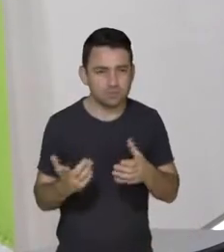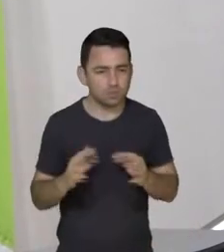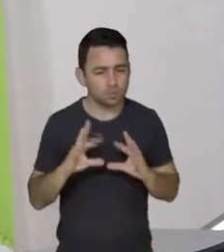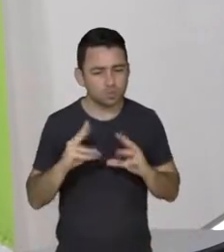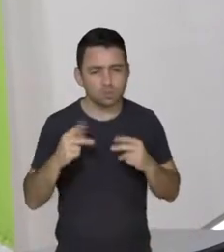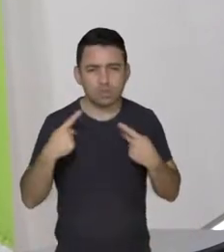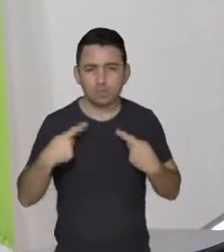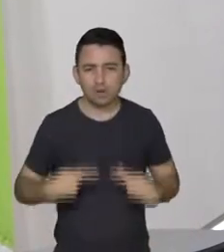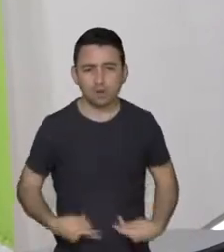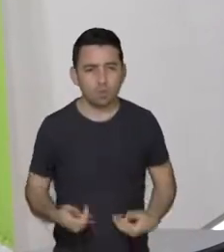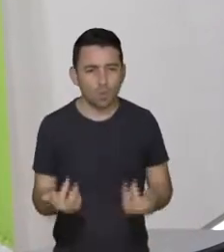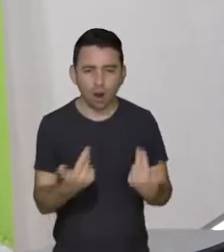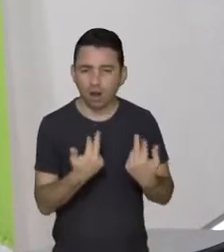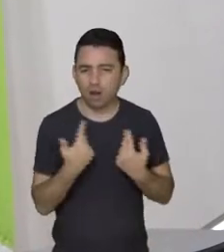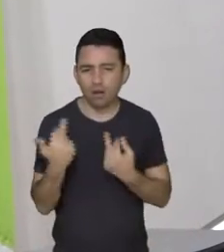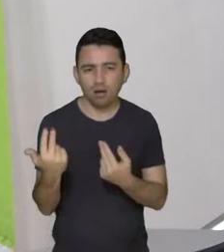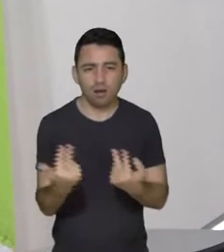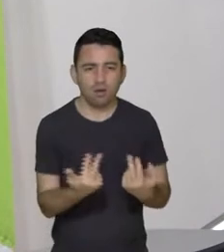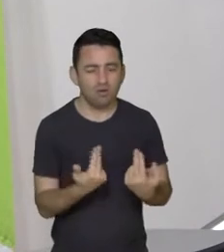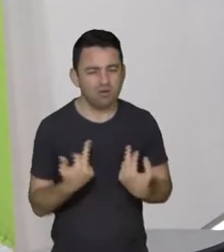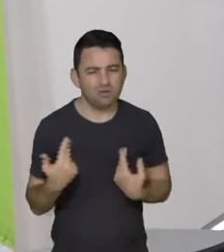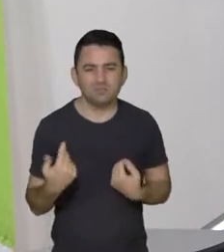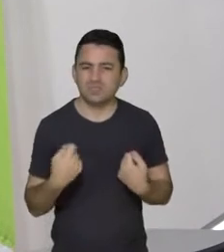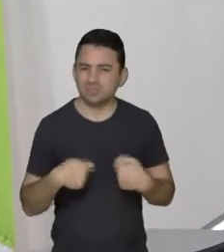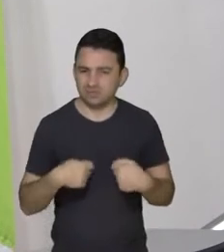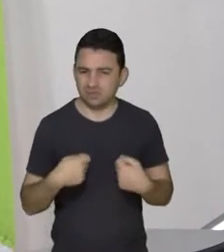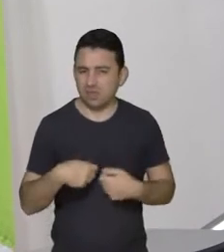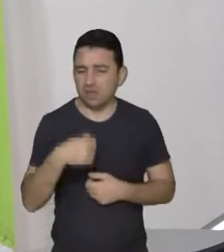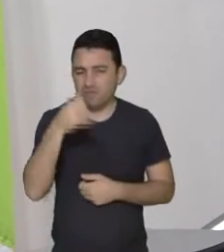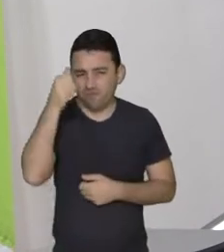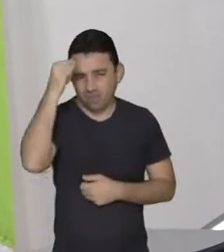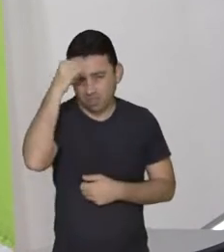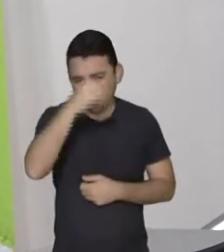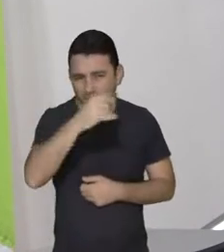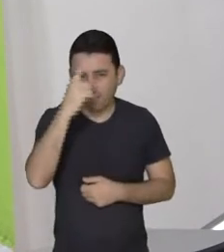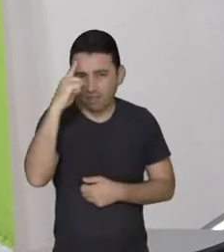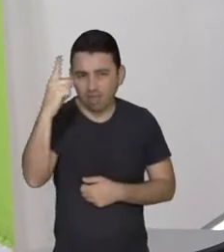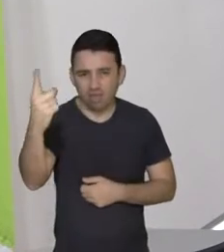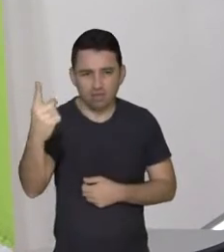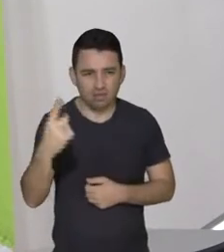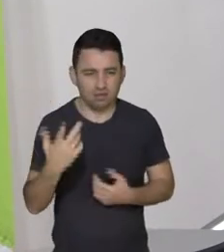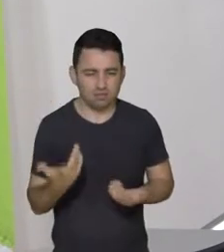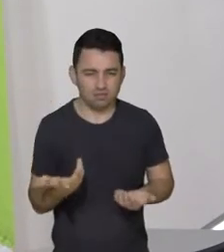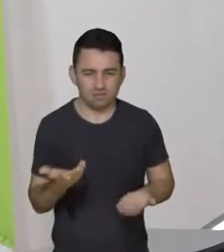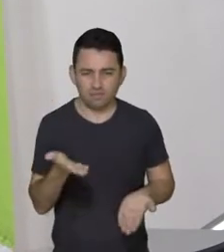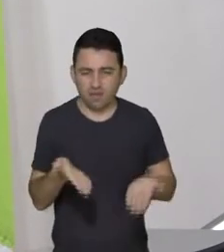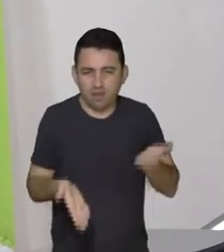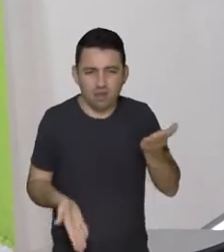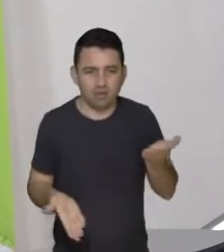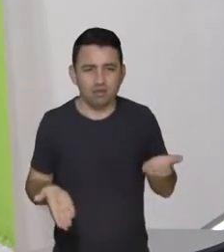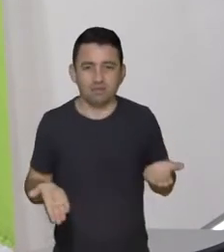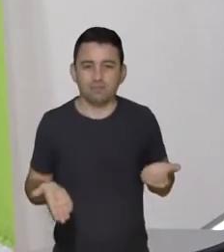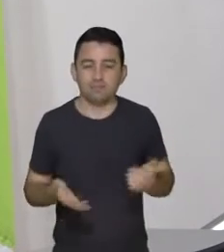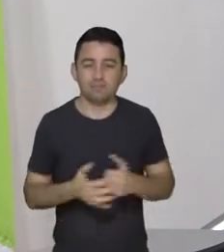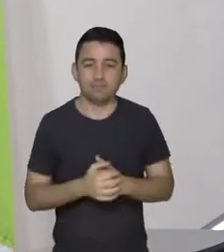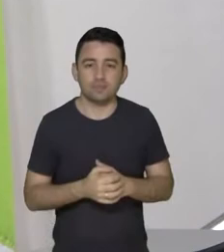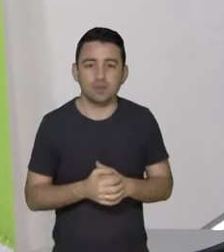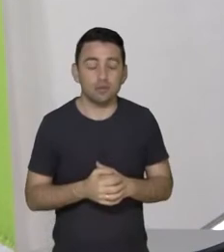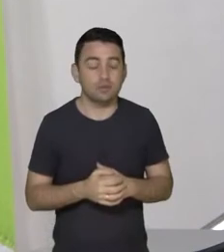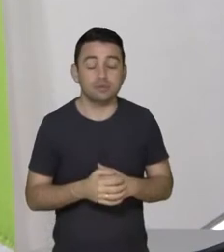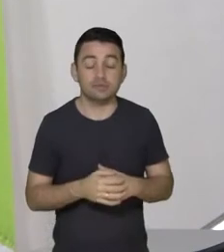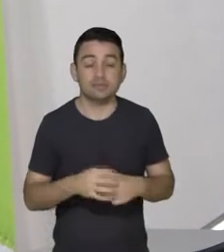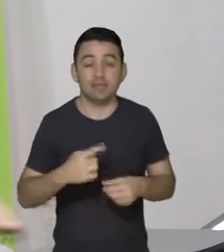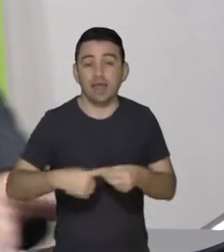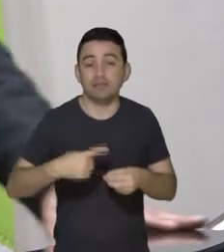humanos iguais nós temos que combater essas ideias da desigualdade por não ser da mesma cidade do